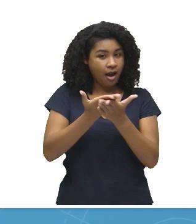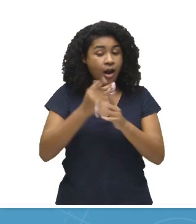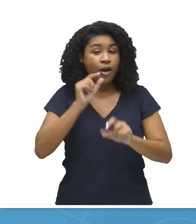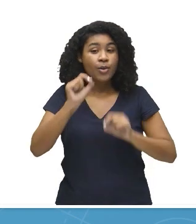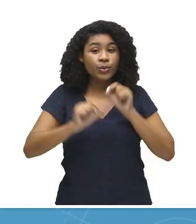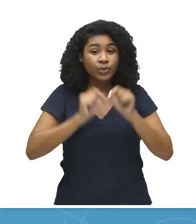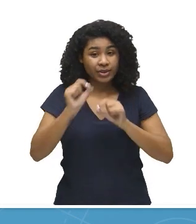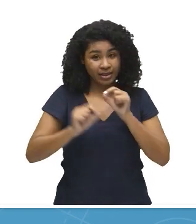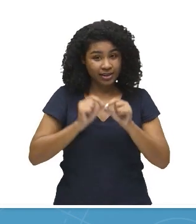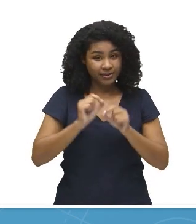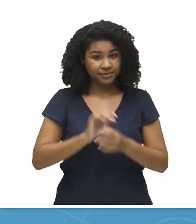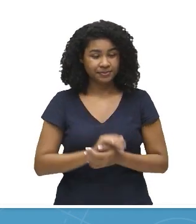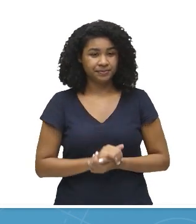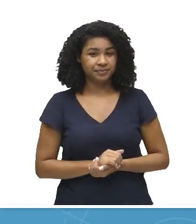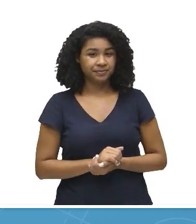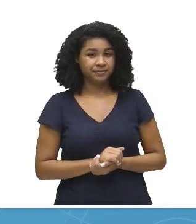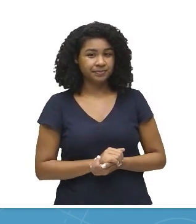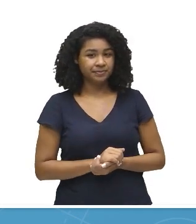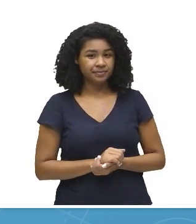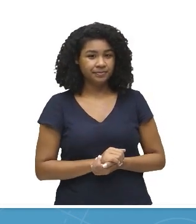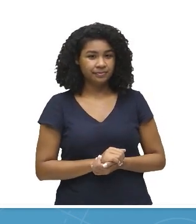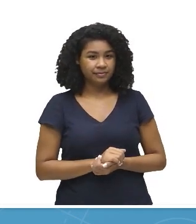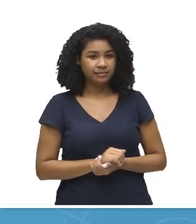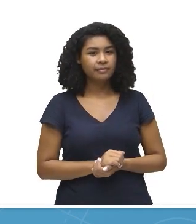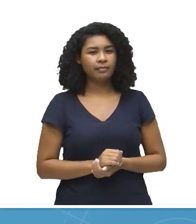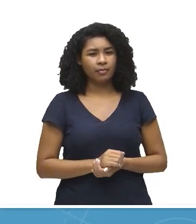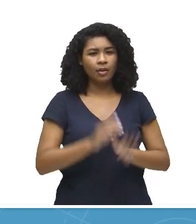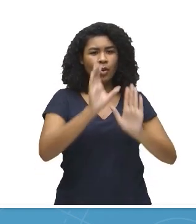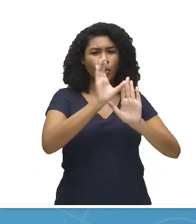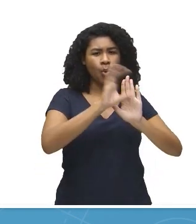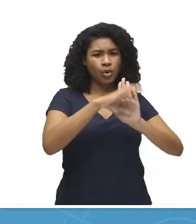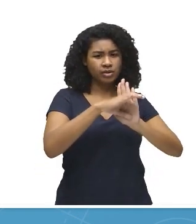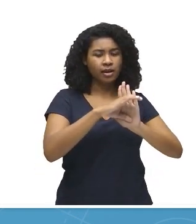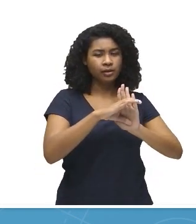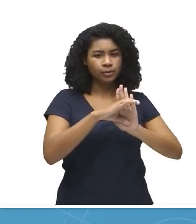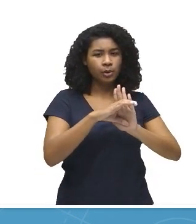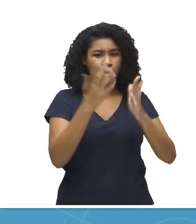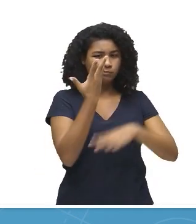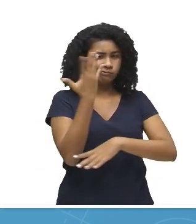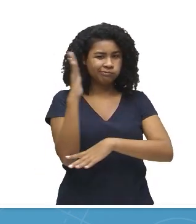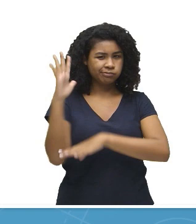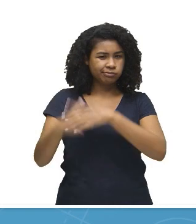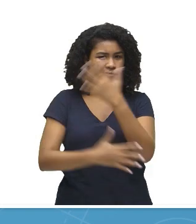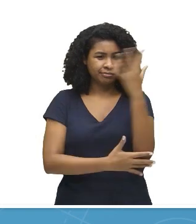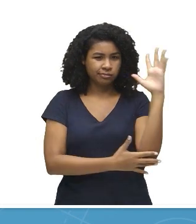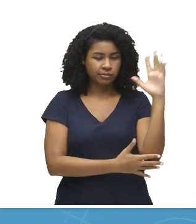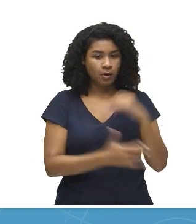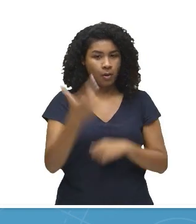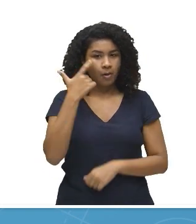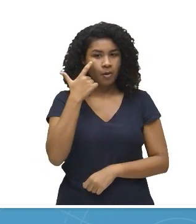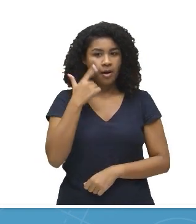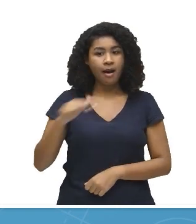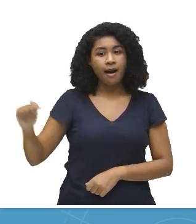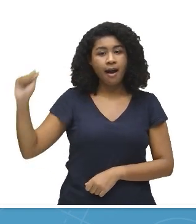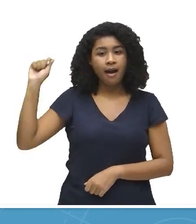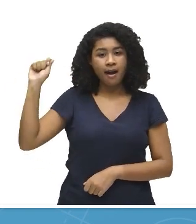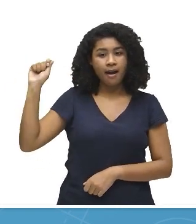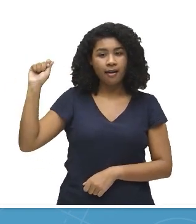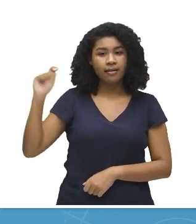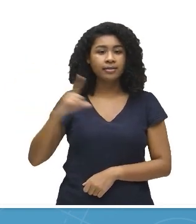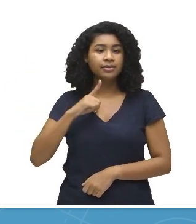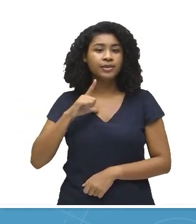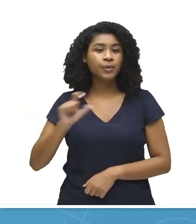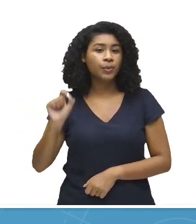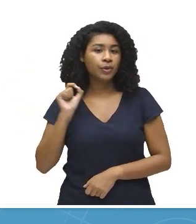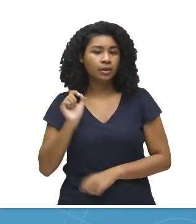que a descrição ou o conceito aí de meio ambiente, né, na letra A, olha, a gente tem apenas o conjunto